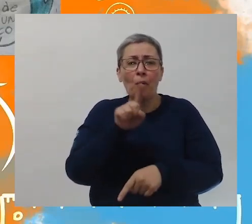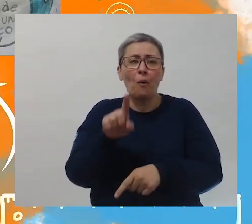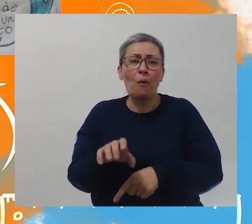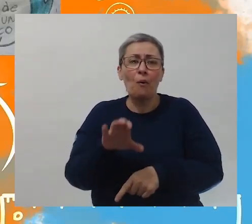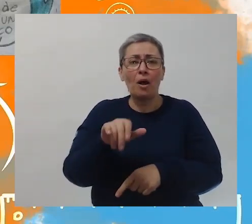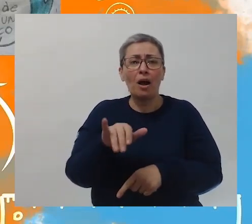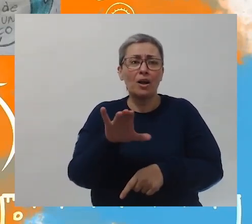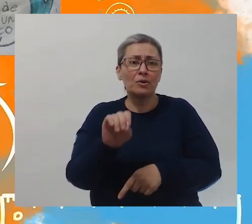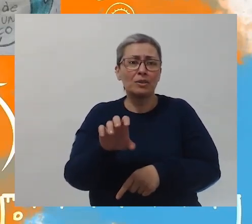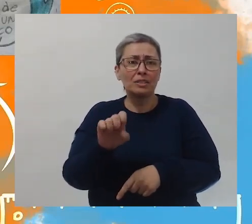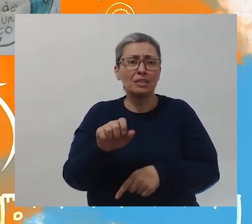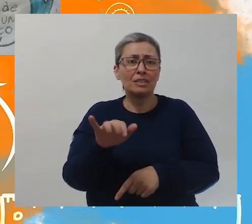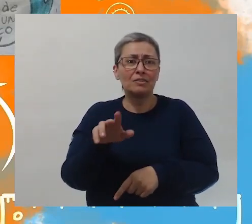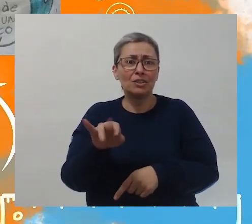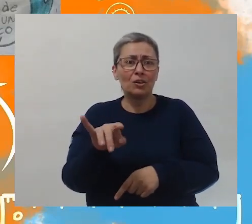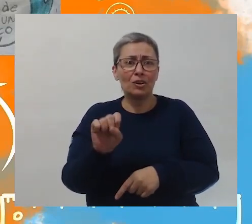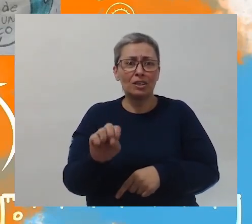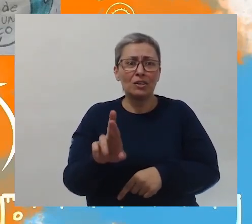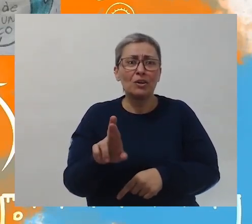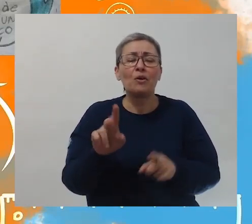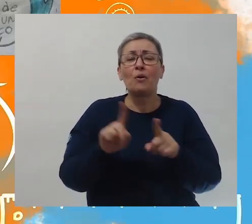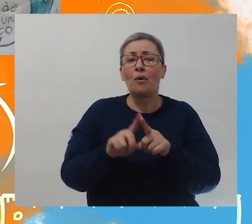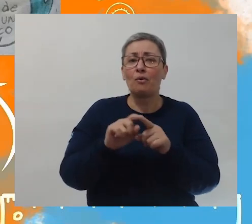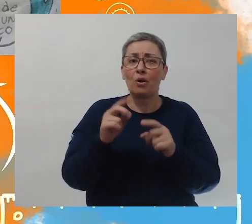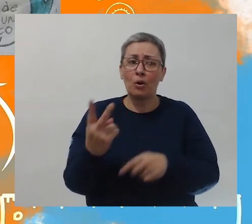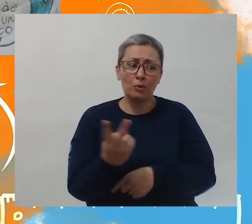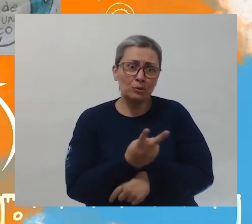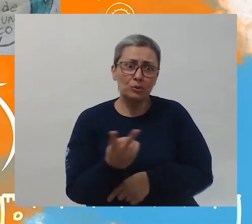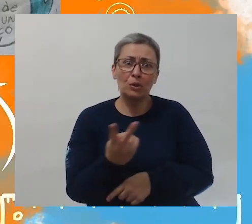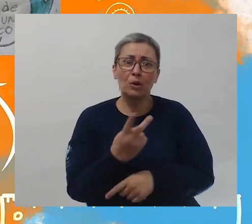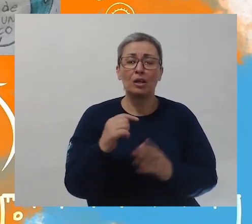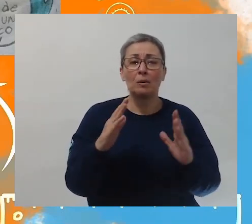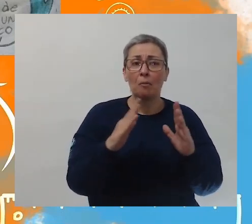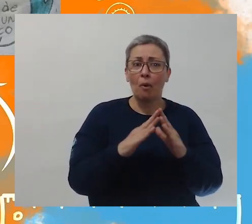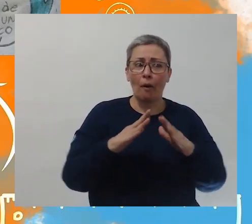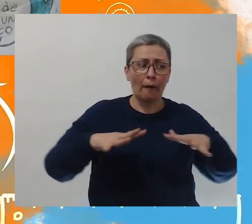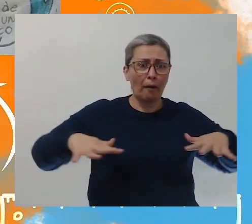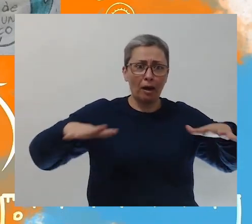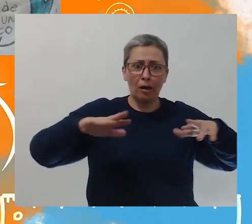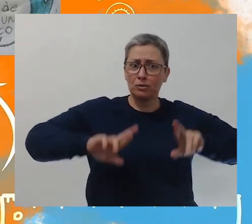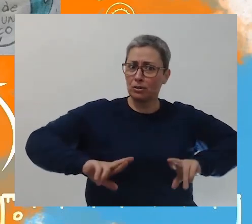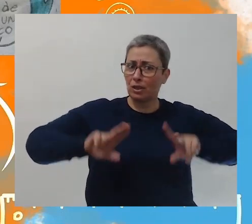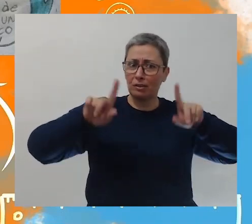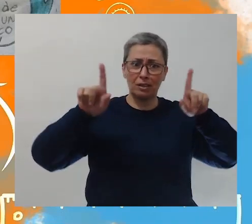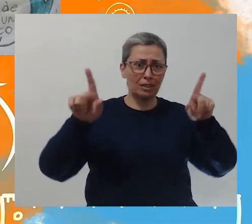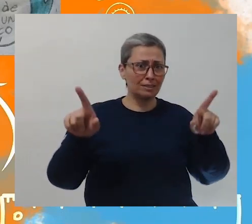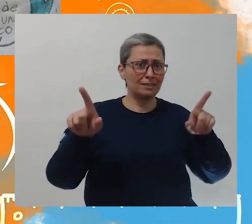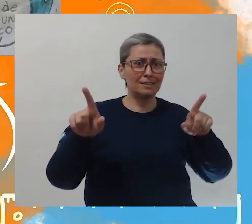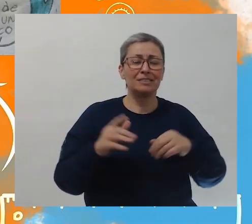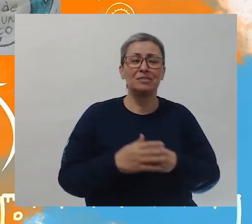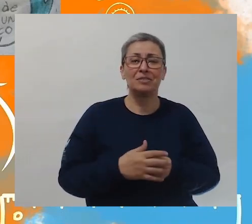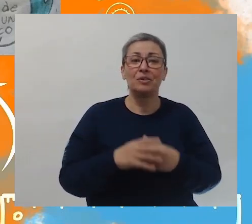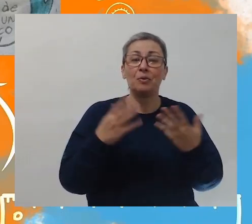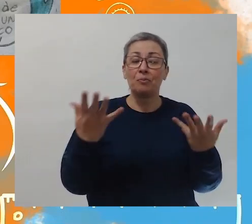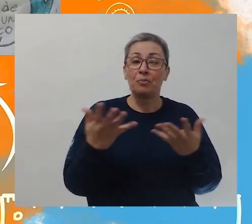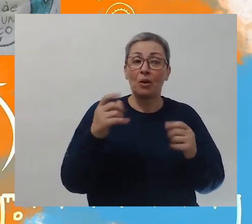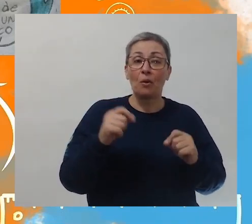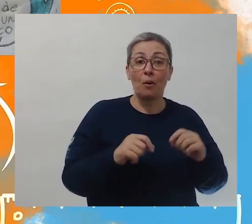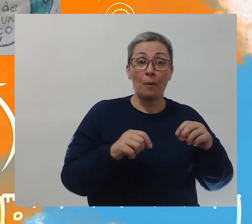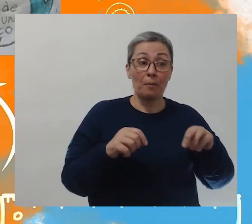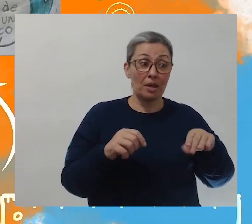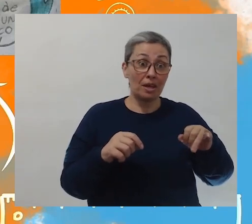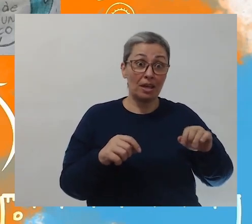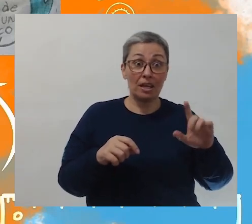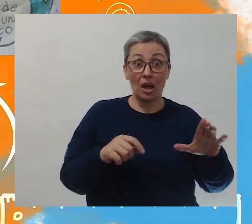forma que escreveu o Caio Vitor. E os dois moram em bairros completamente diferentes.